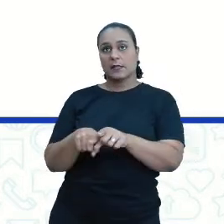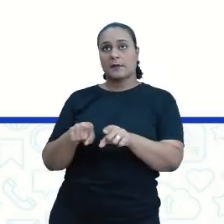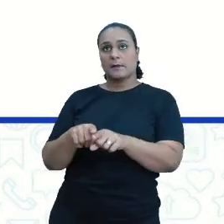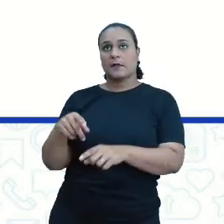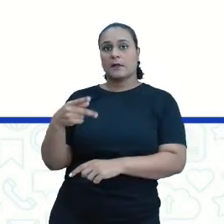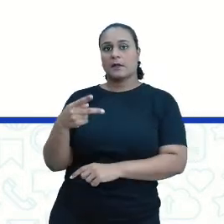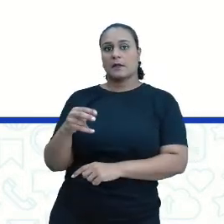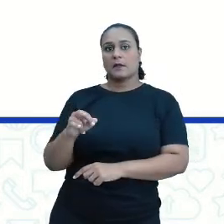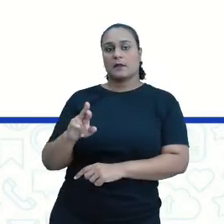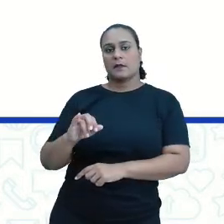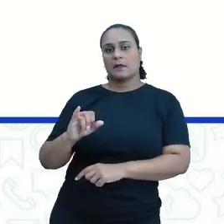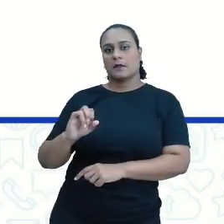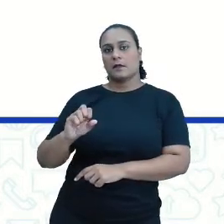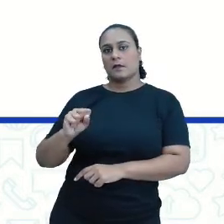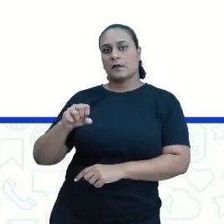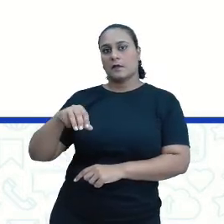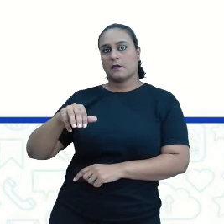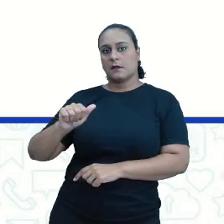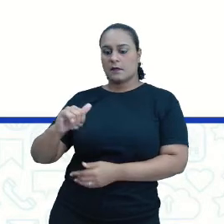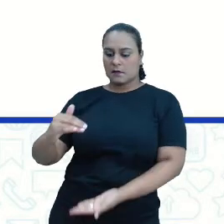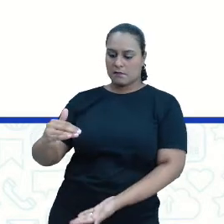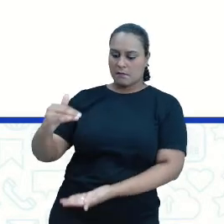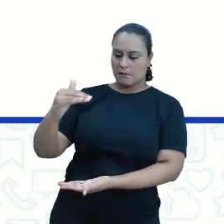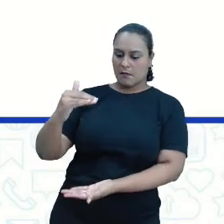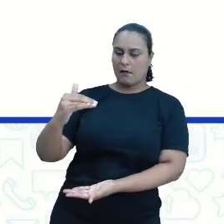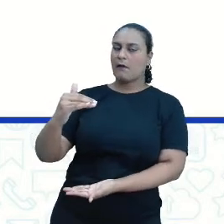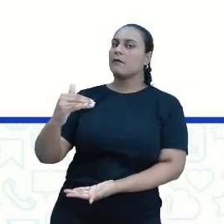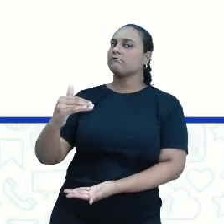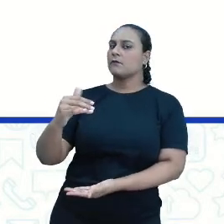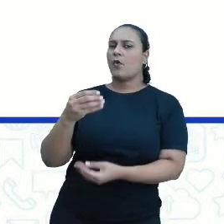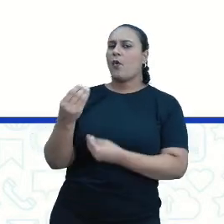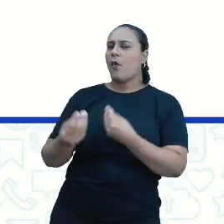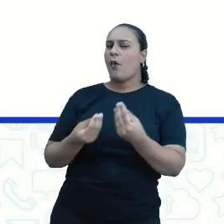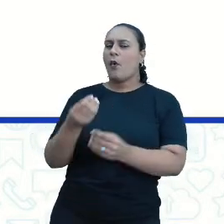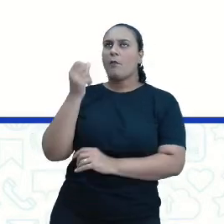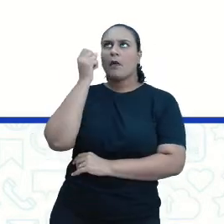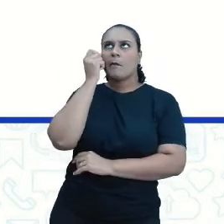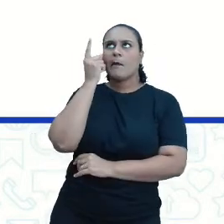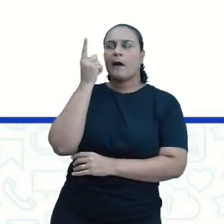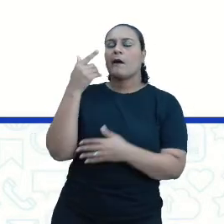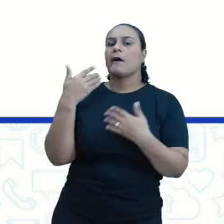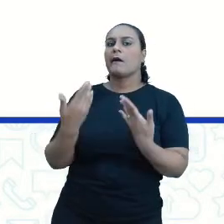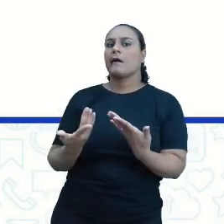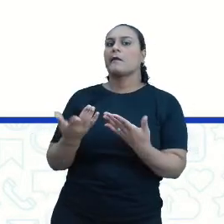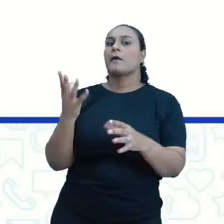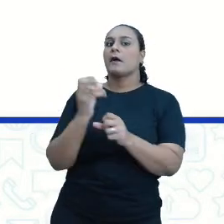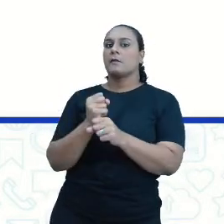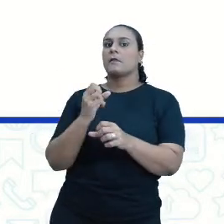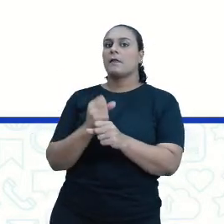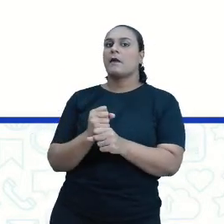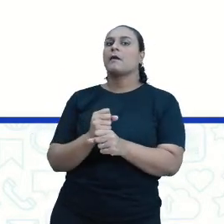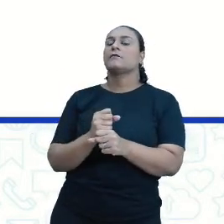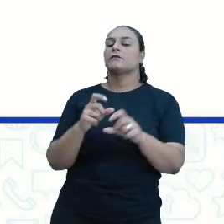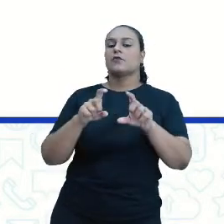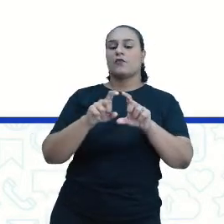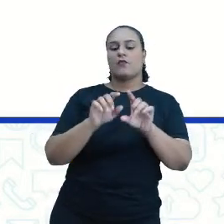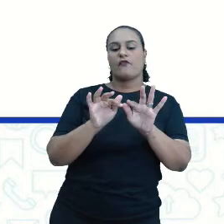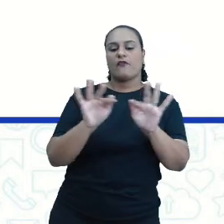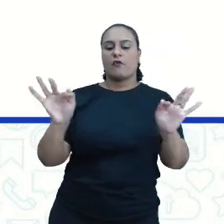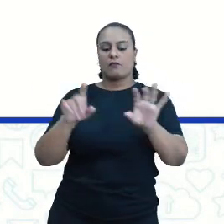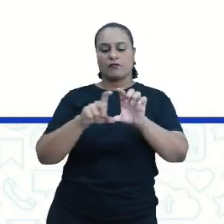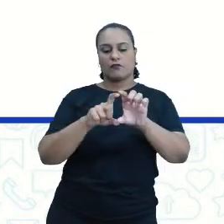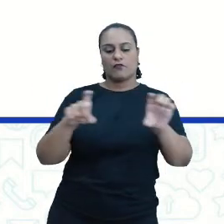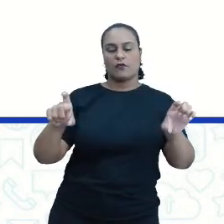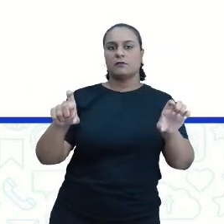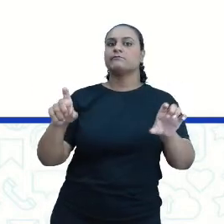primeiro momento da aula como é o raciocínio para a gente compreender essa fórmula que a gente vai chegar, né? Então é muito importante você